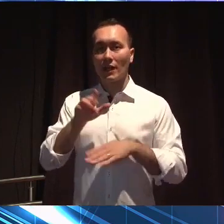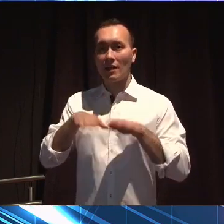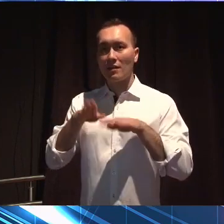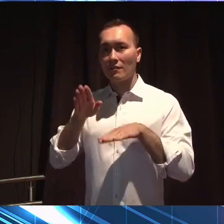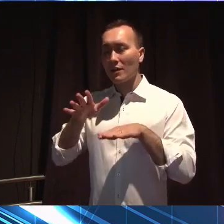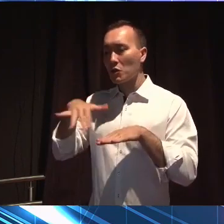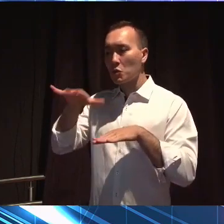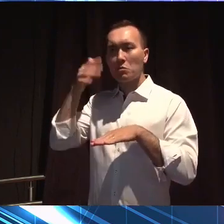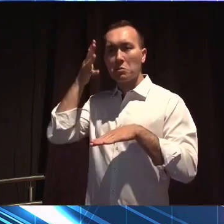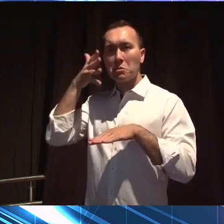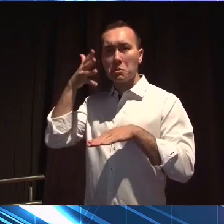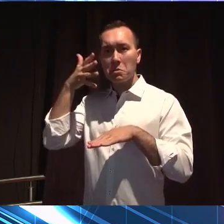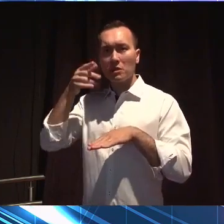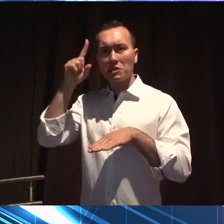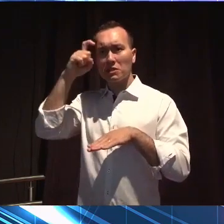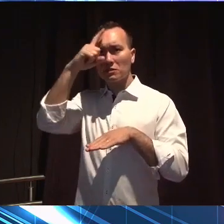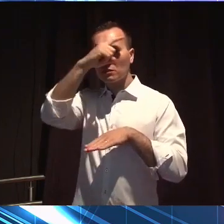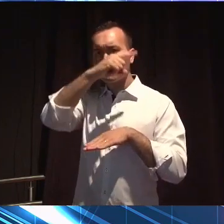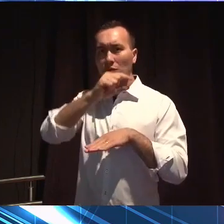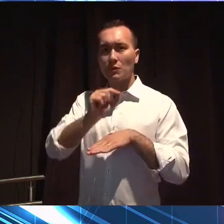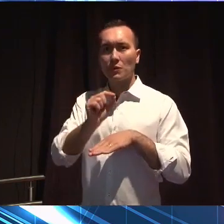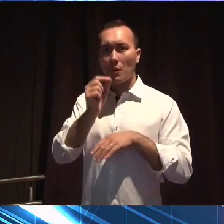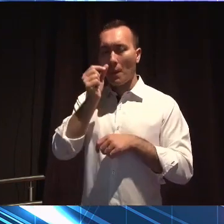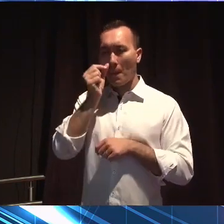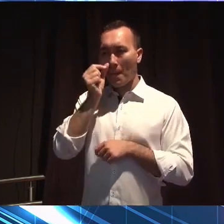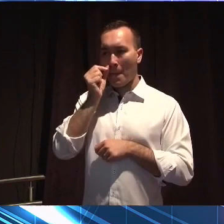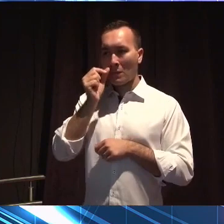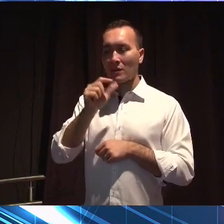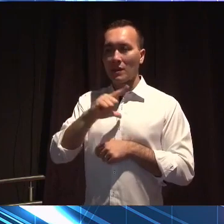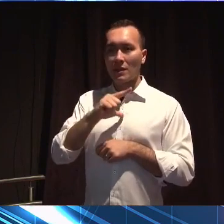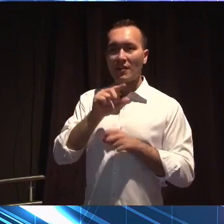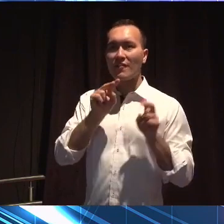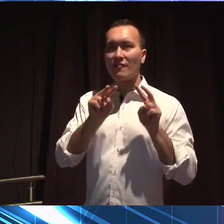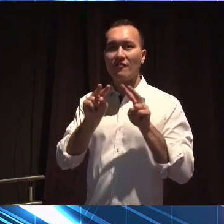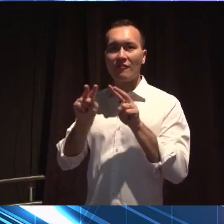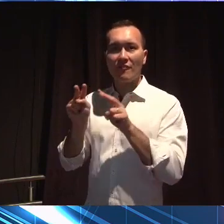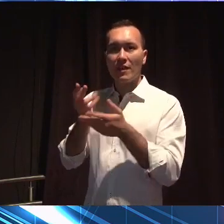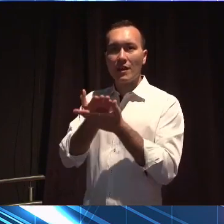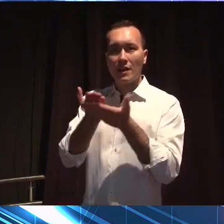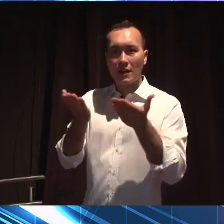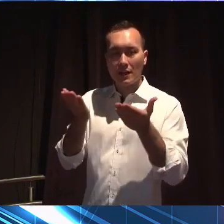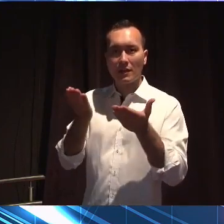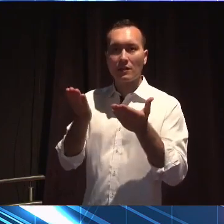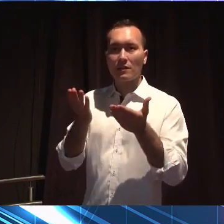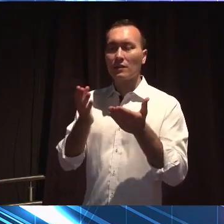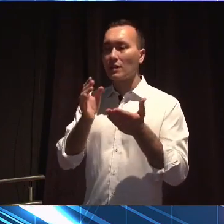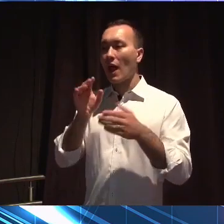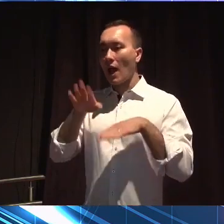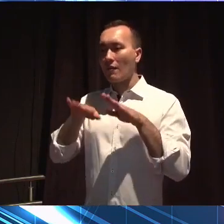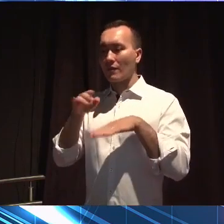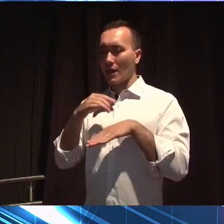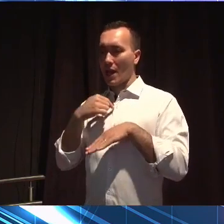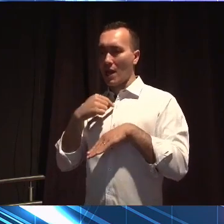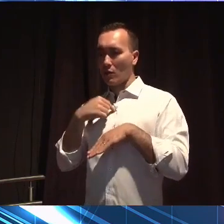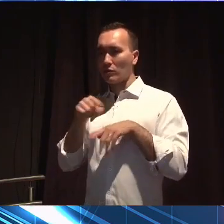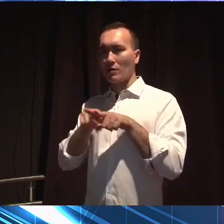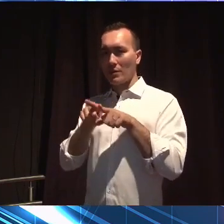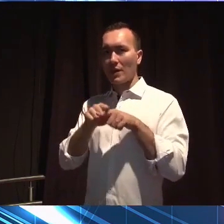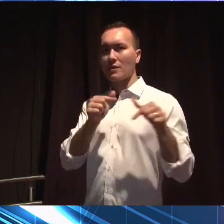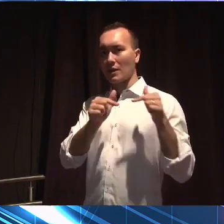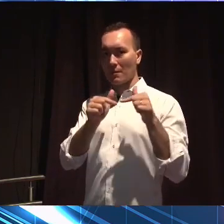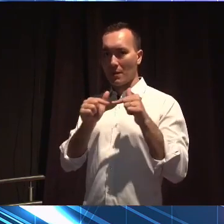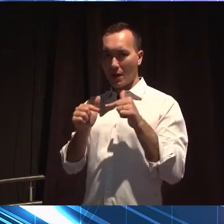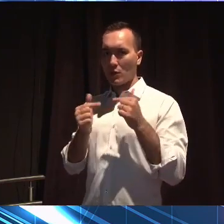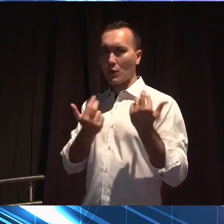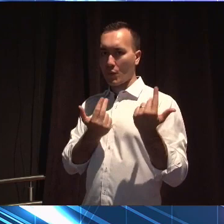comunidade, mas é mais comum, eventualmente, no meu dia a dia, na atuação que eu faço como consultor e, antes disso, ainda como executivo